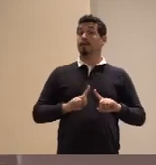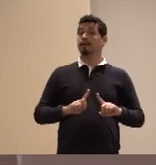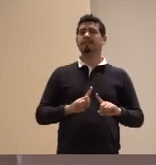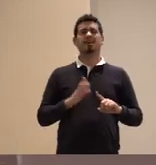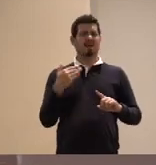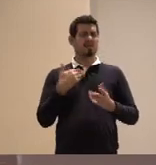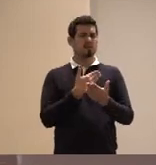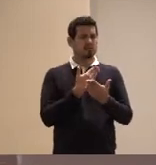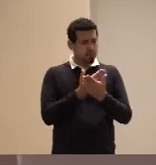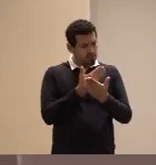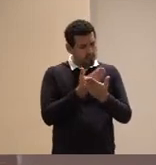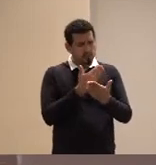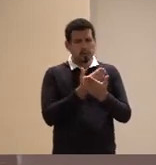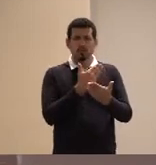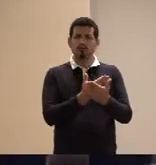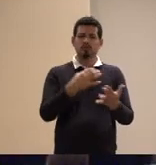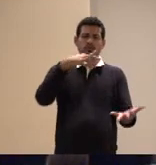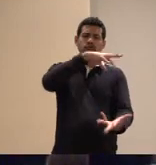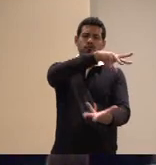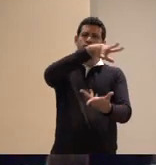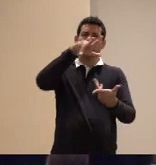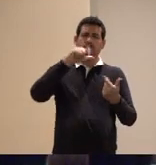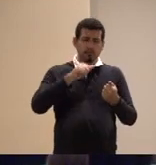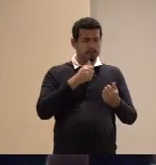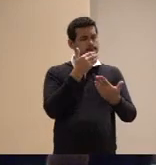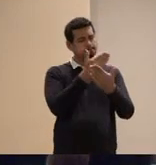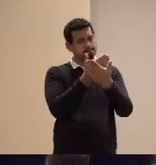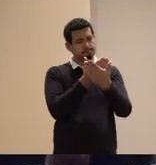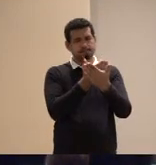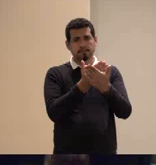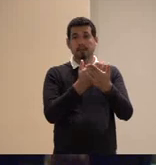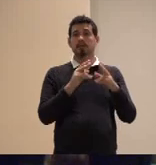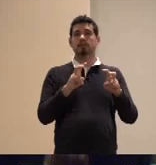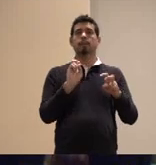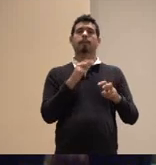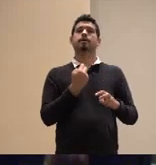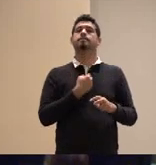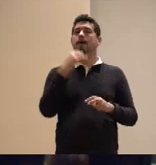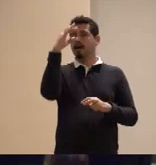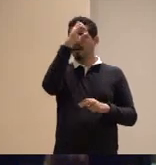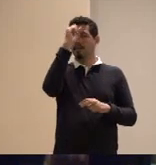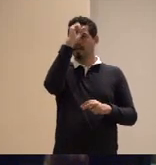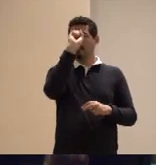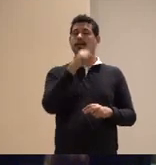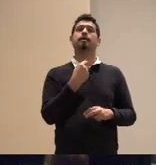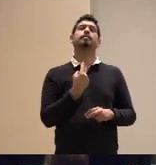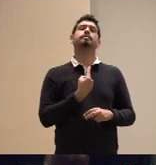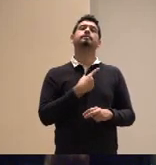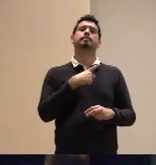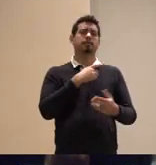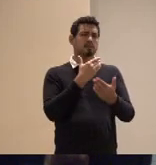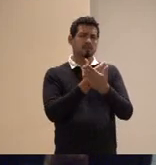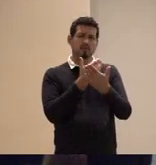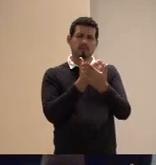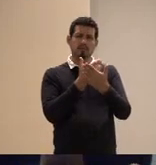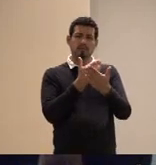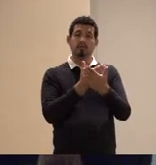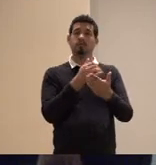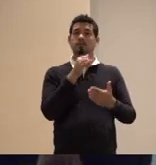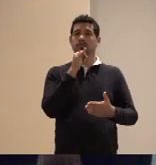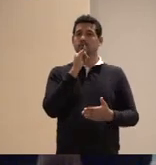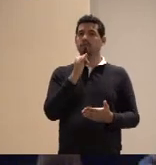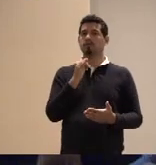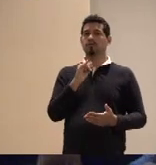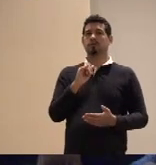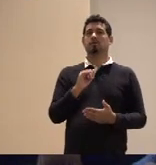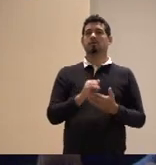Estudos realizados mundialmente, e aqui eu digo, nós sabemos aqui que nós temos os estudos dos órfãos da